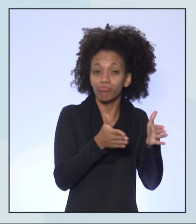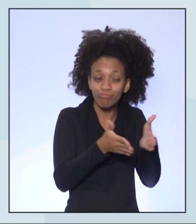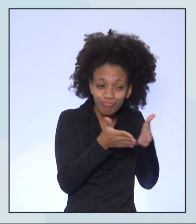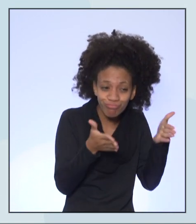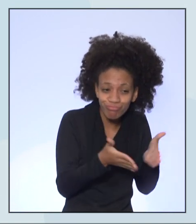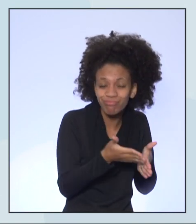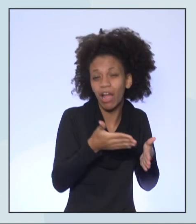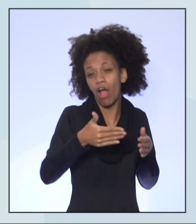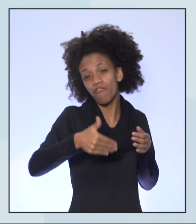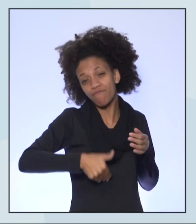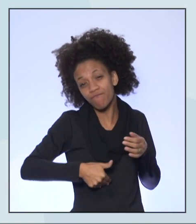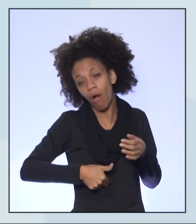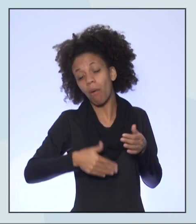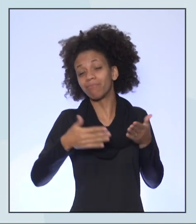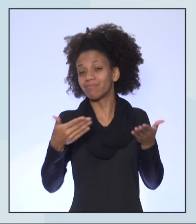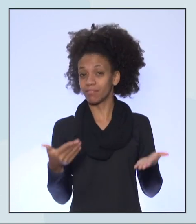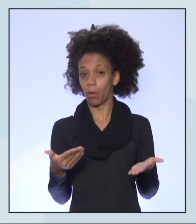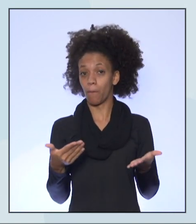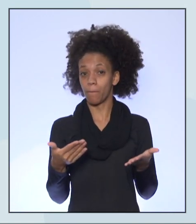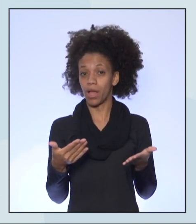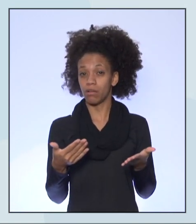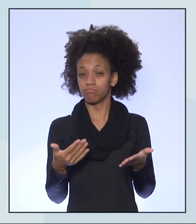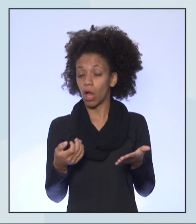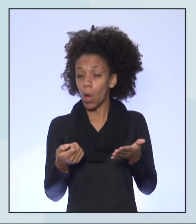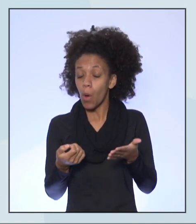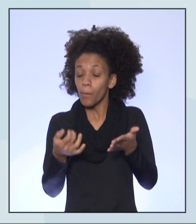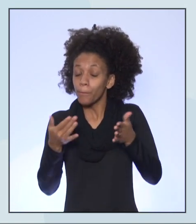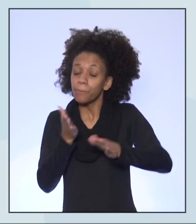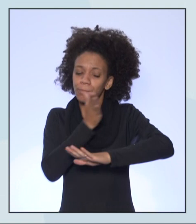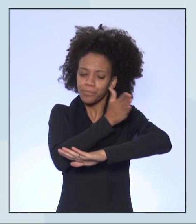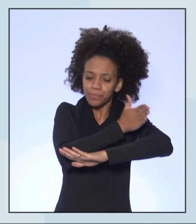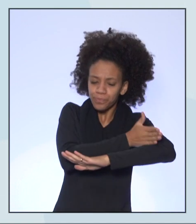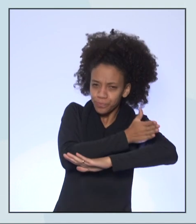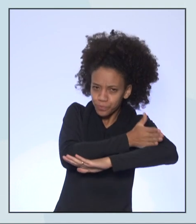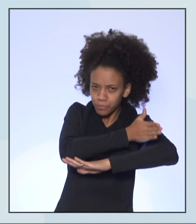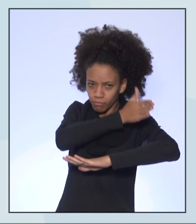contas. Eu vou passar aqui para o ano de